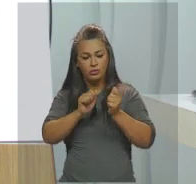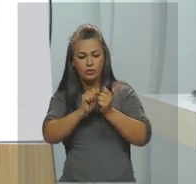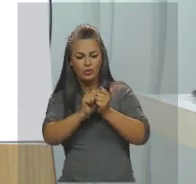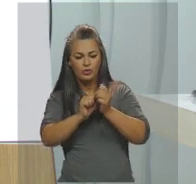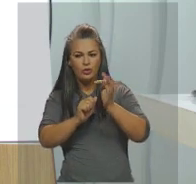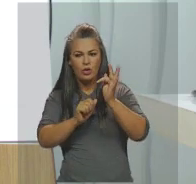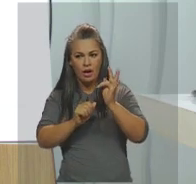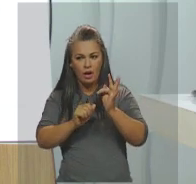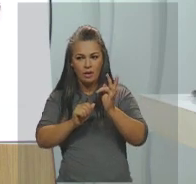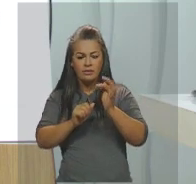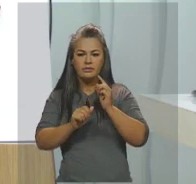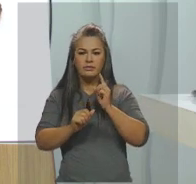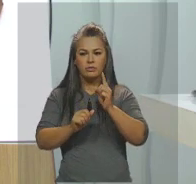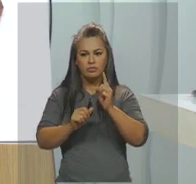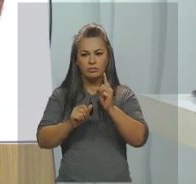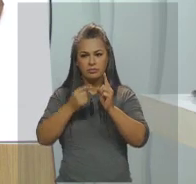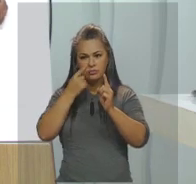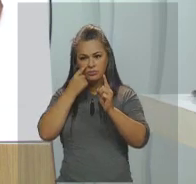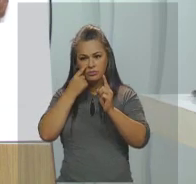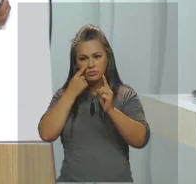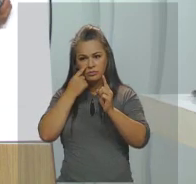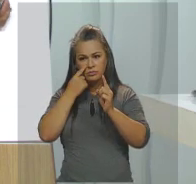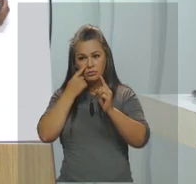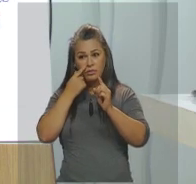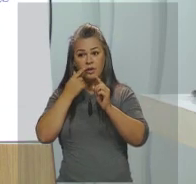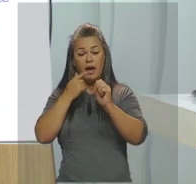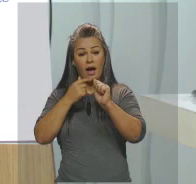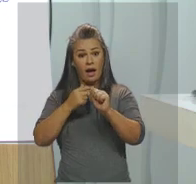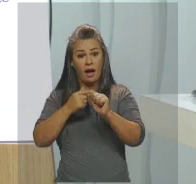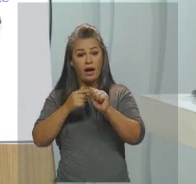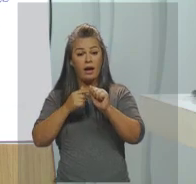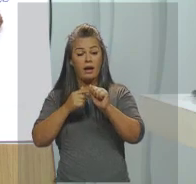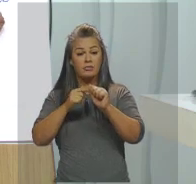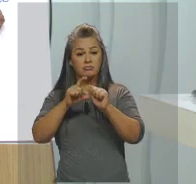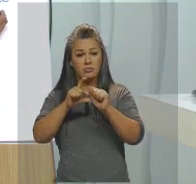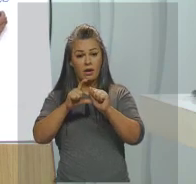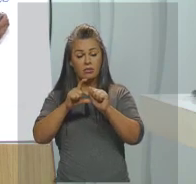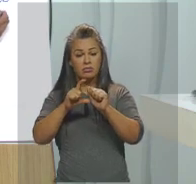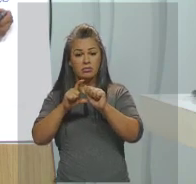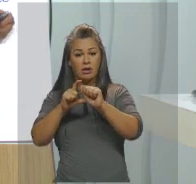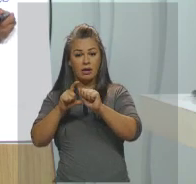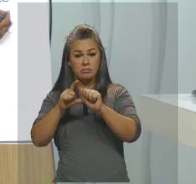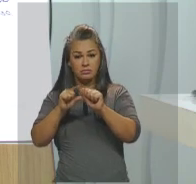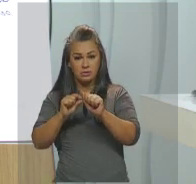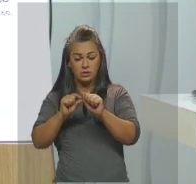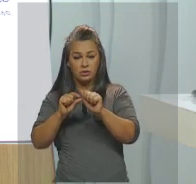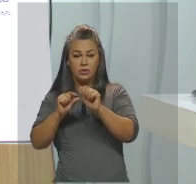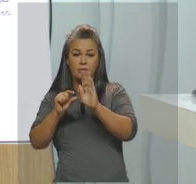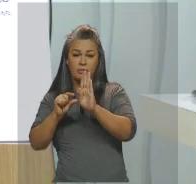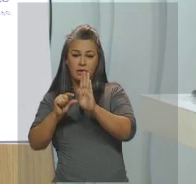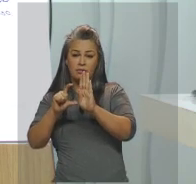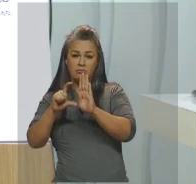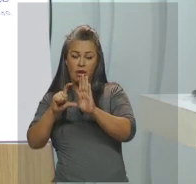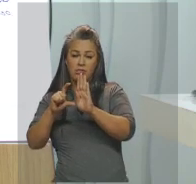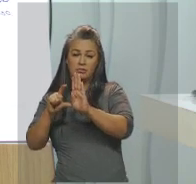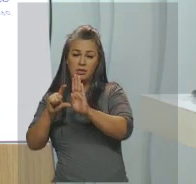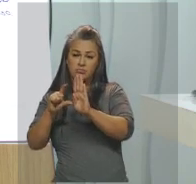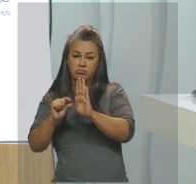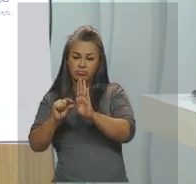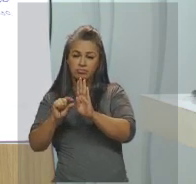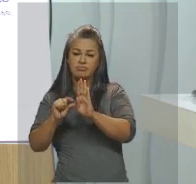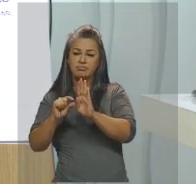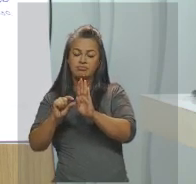cruzo de novo com Azão, Azinho, Bzão, Bzinho, que vão ser abóboras discoides.